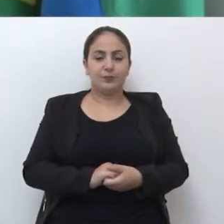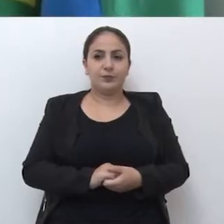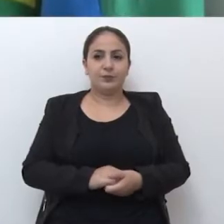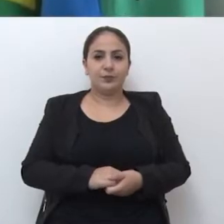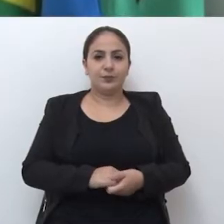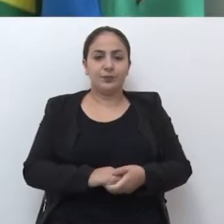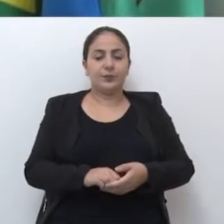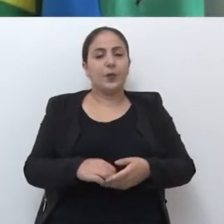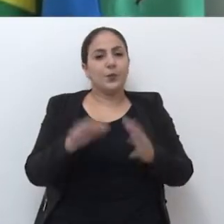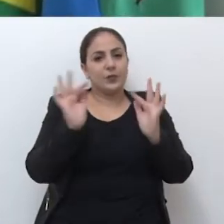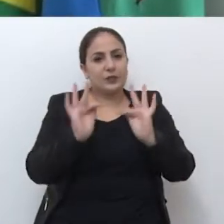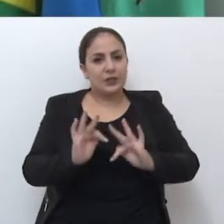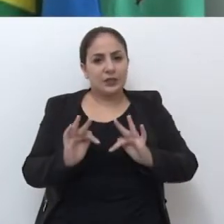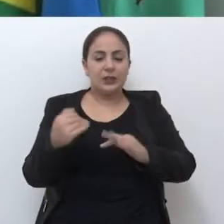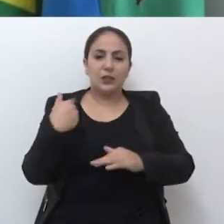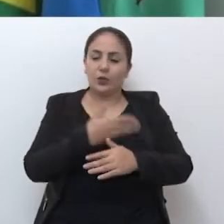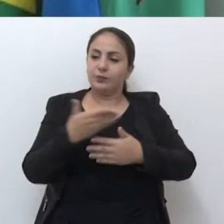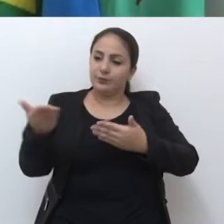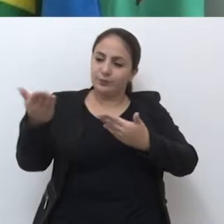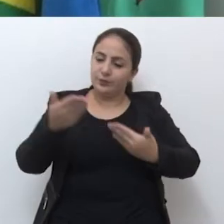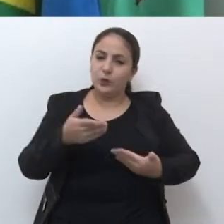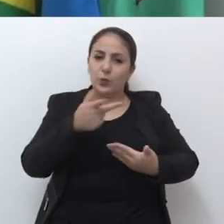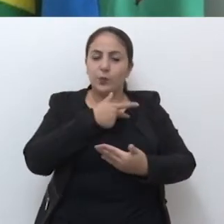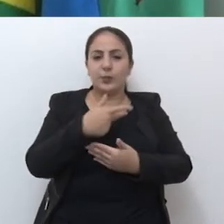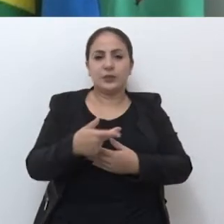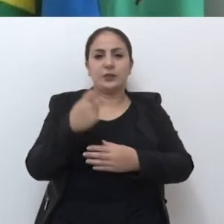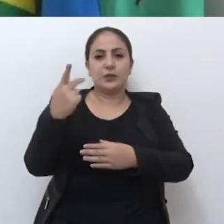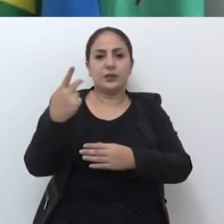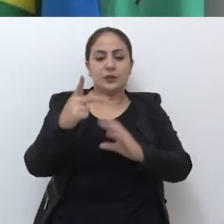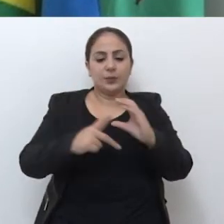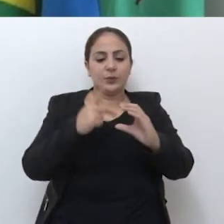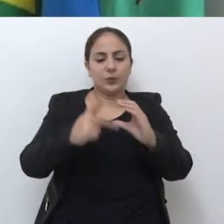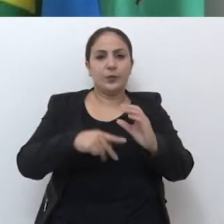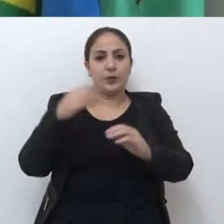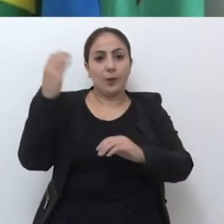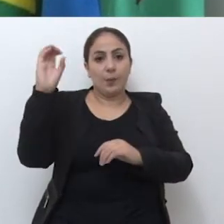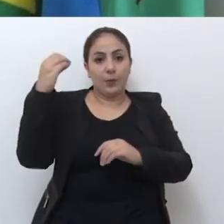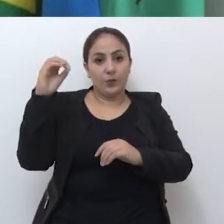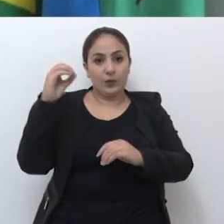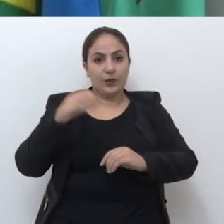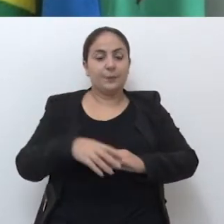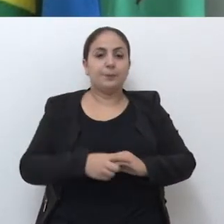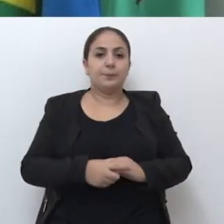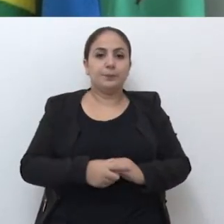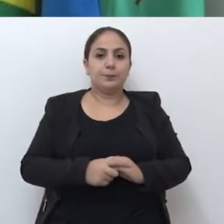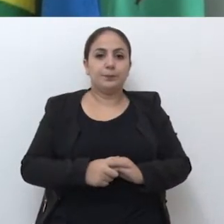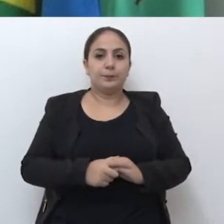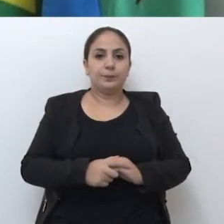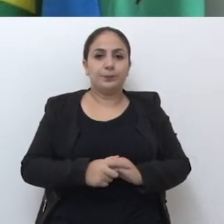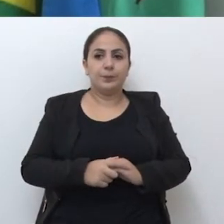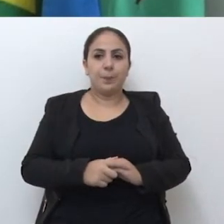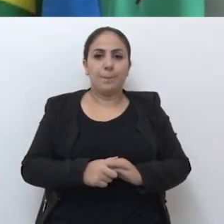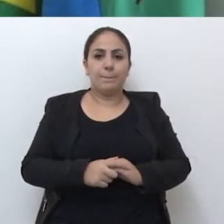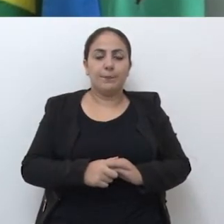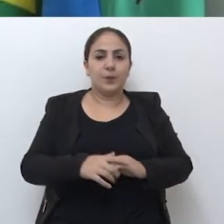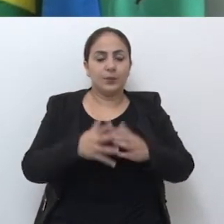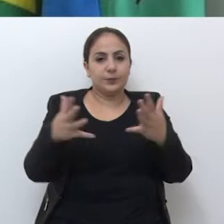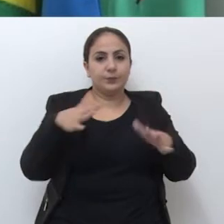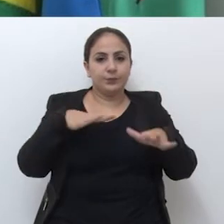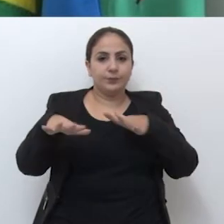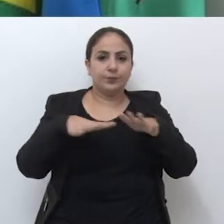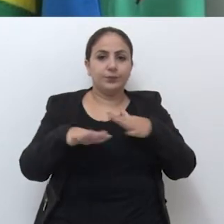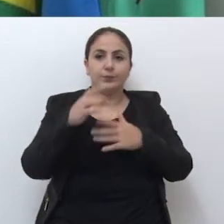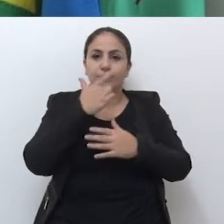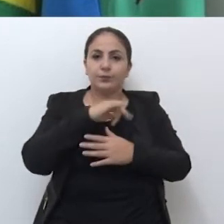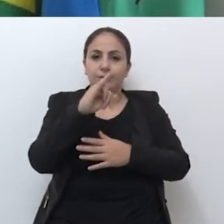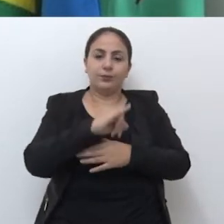grande alegria que esta Casa Legislativa recebe o presidente da Câmara de Vereadores de Porto Alegre, levantando esse movimento,